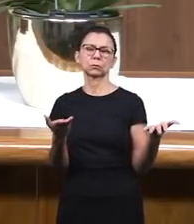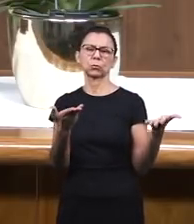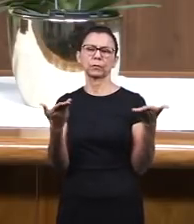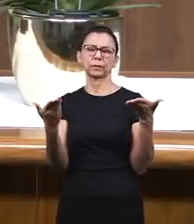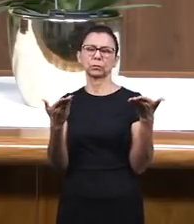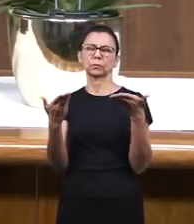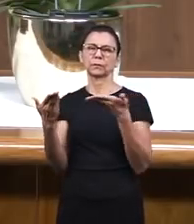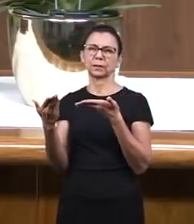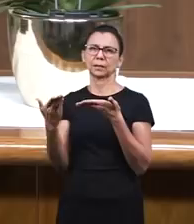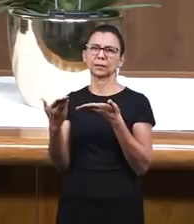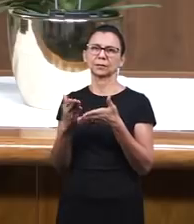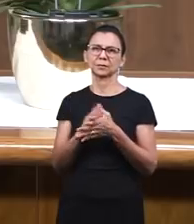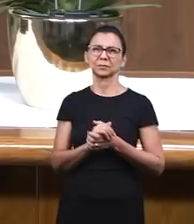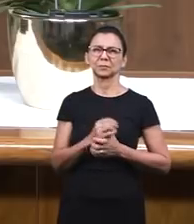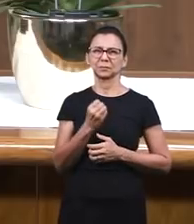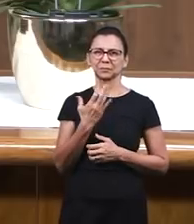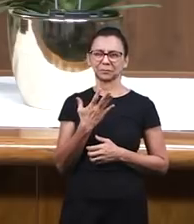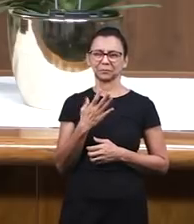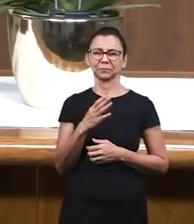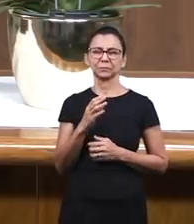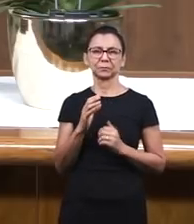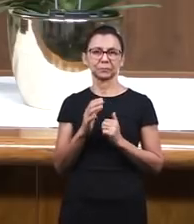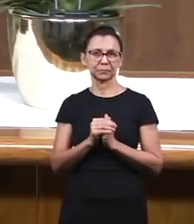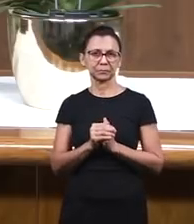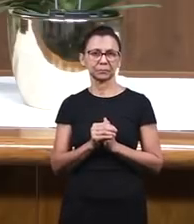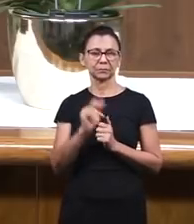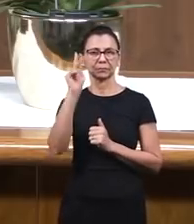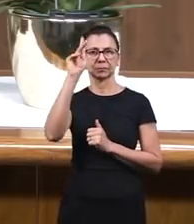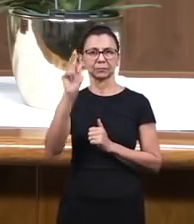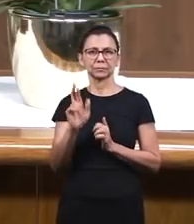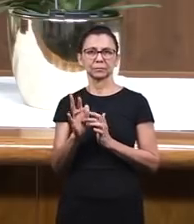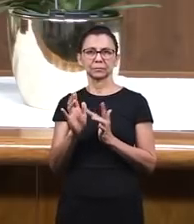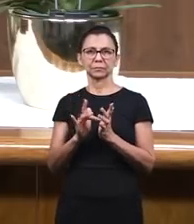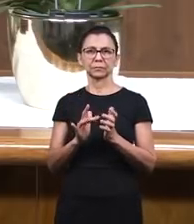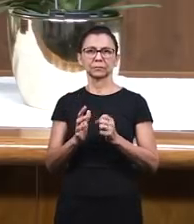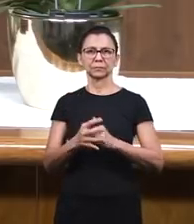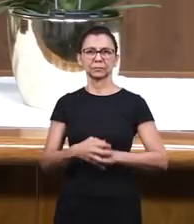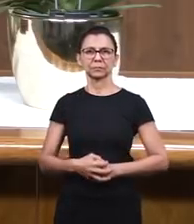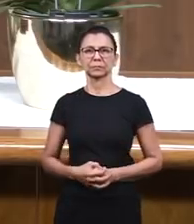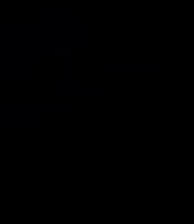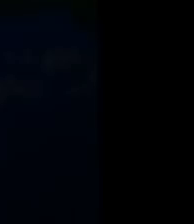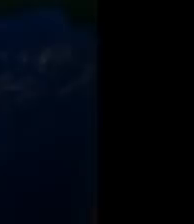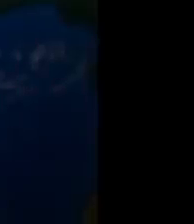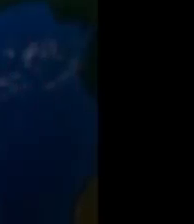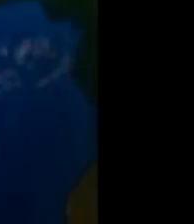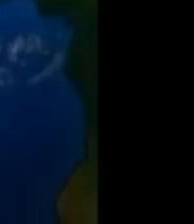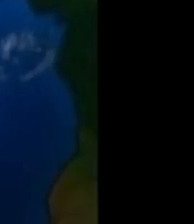tão simples, mas certamente o Senhor se agrada muito disso. Amém? A todos a paz do Senhor Jesus.